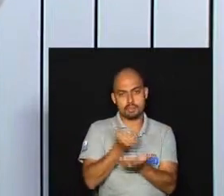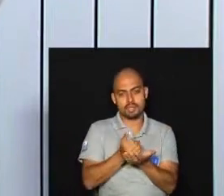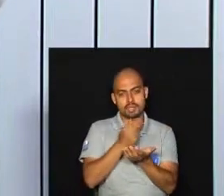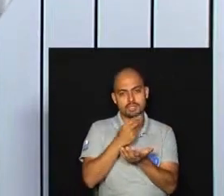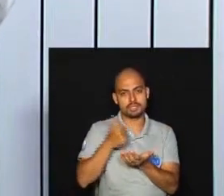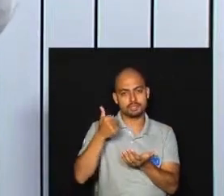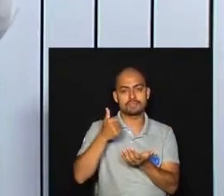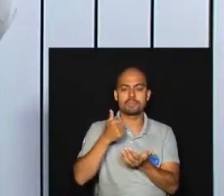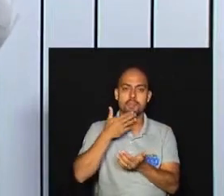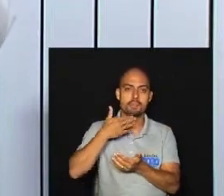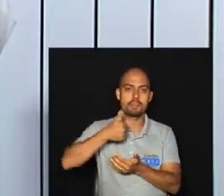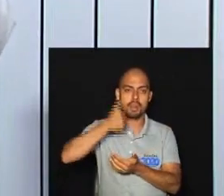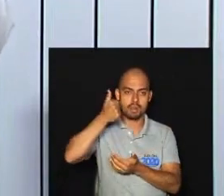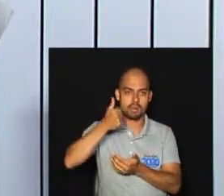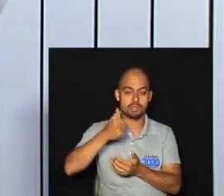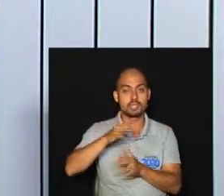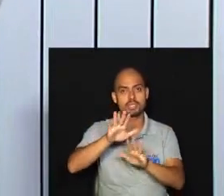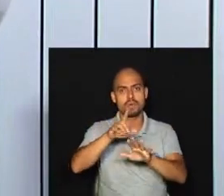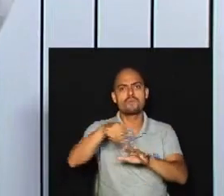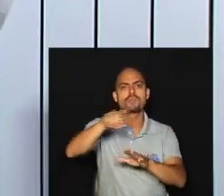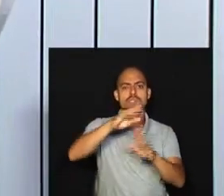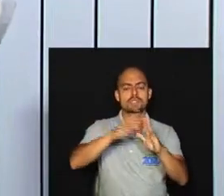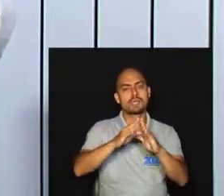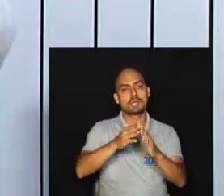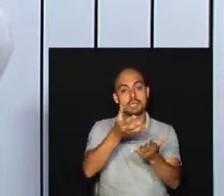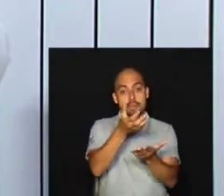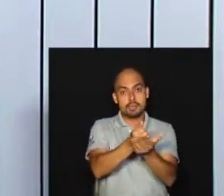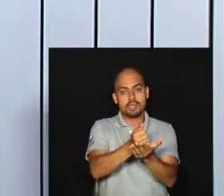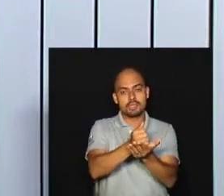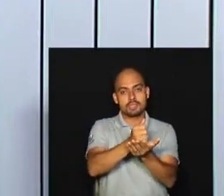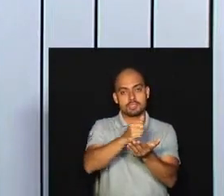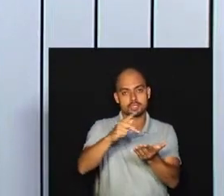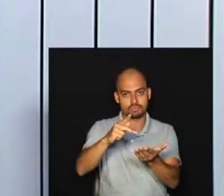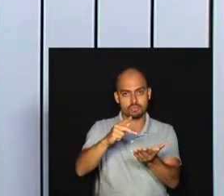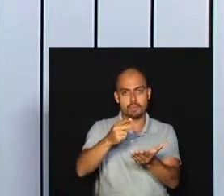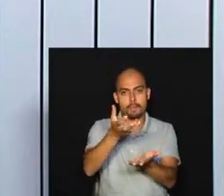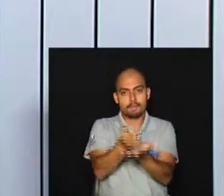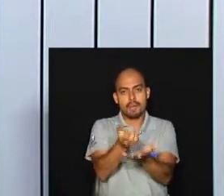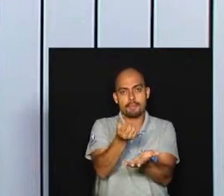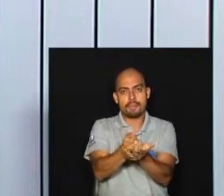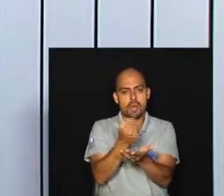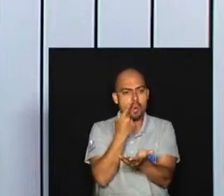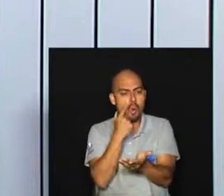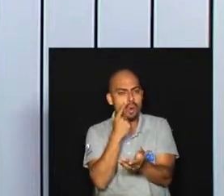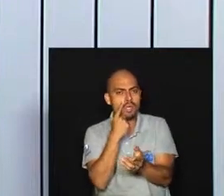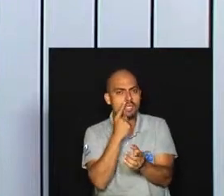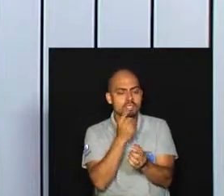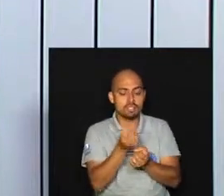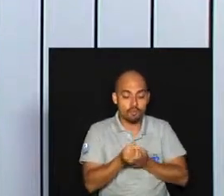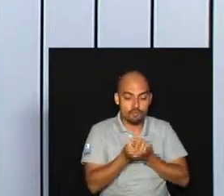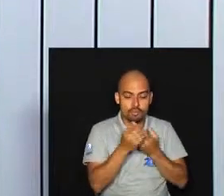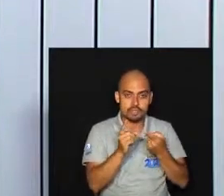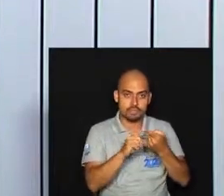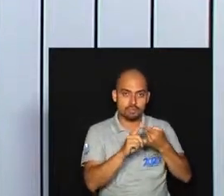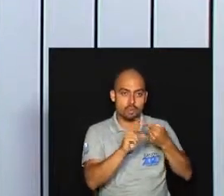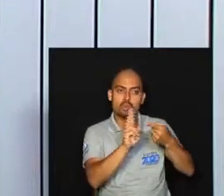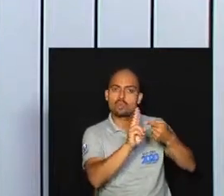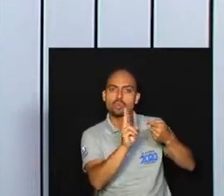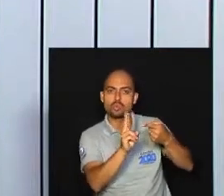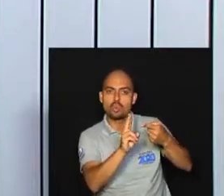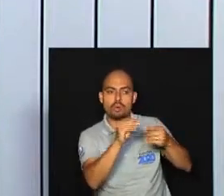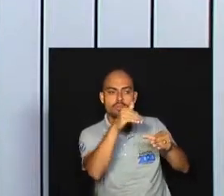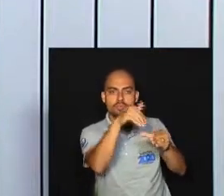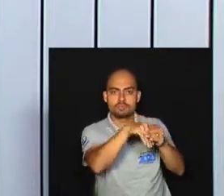sua casa, baixe o e-Título e aí você consegue checar essas informações sobre o nome do local